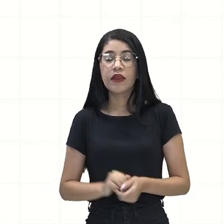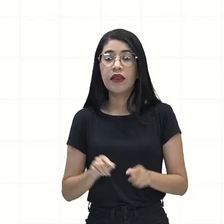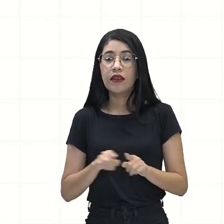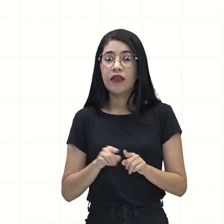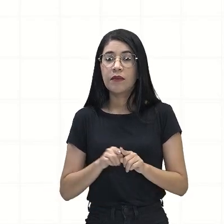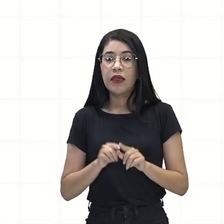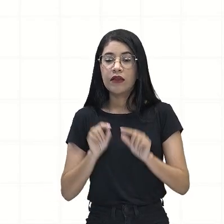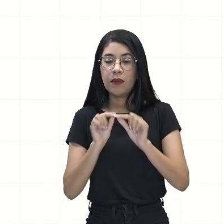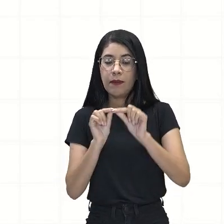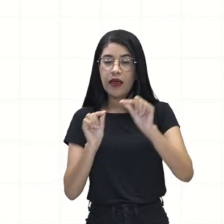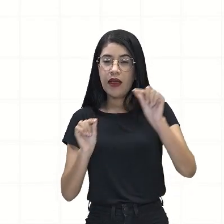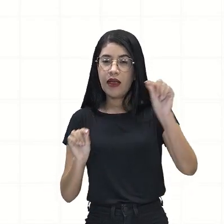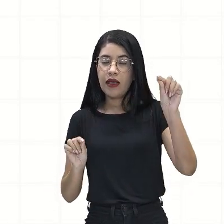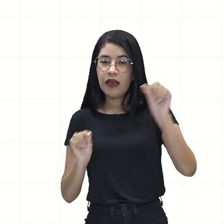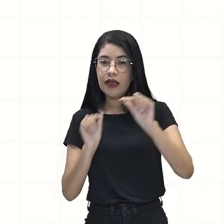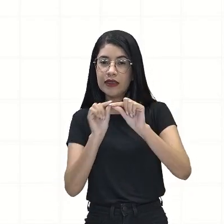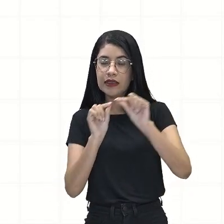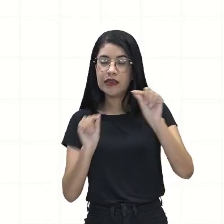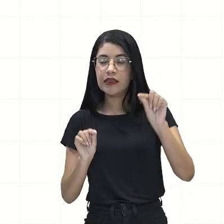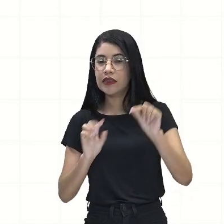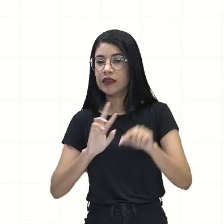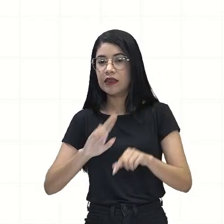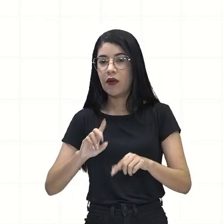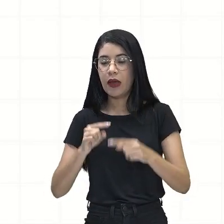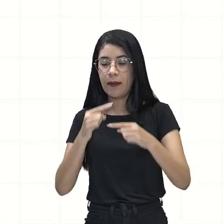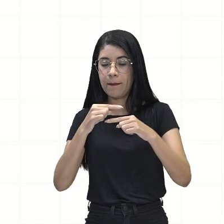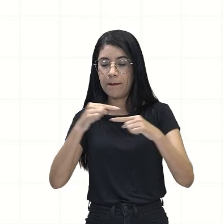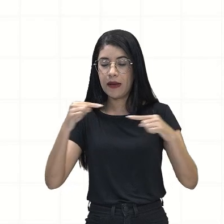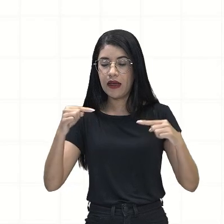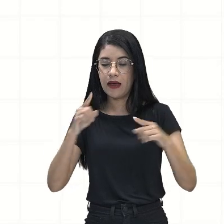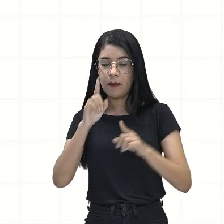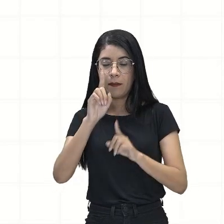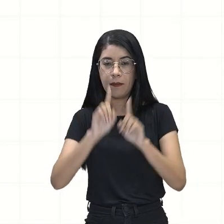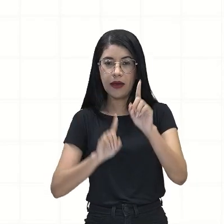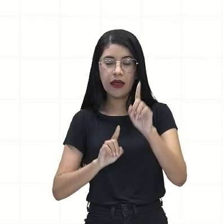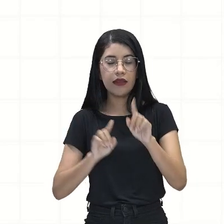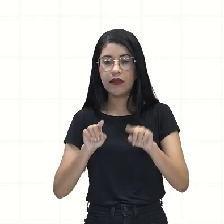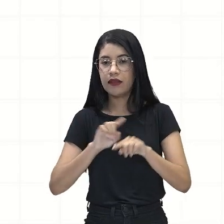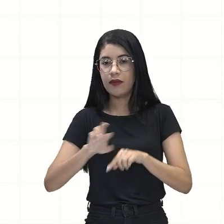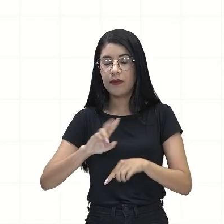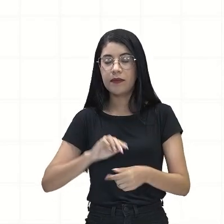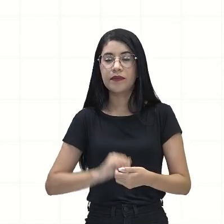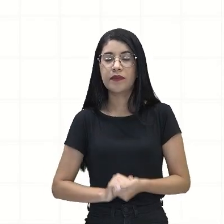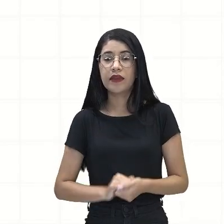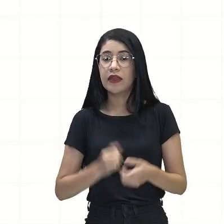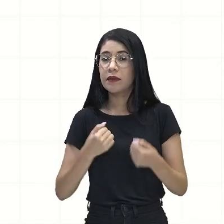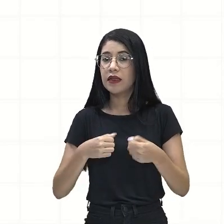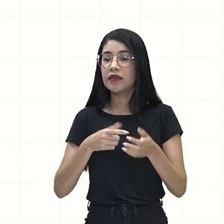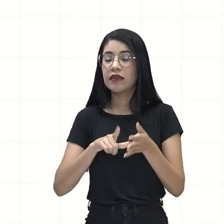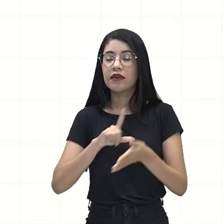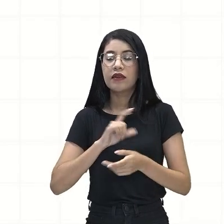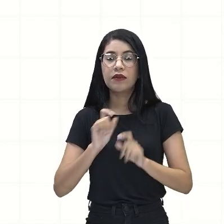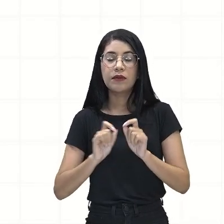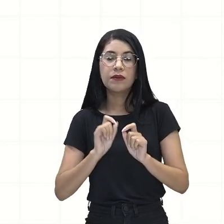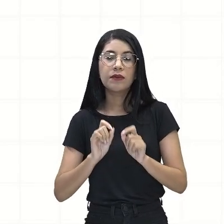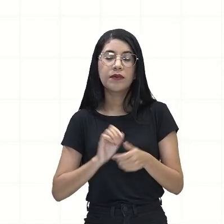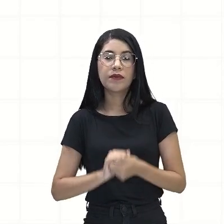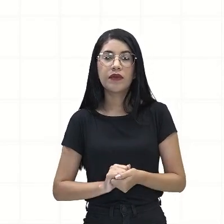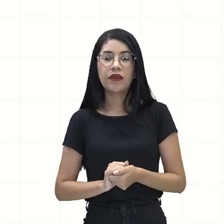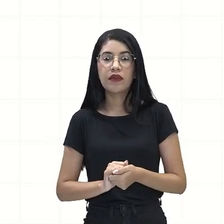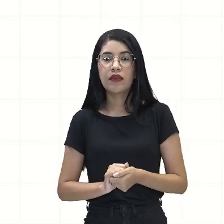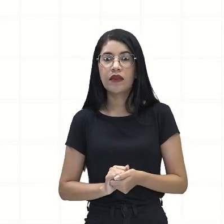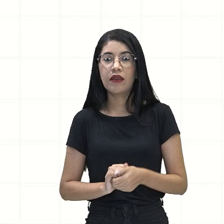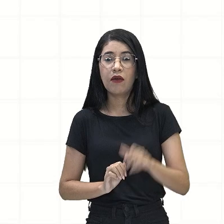uma distância que não está paralela a nenhum dos eixos, né? Então, o que eu vou fazer? Primeira coisa, destacar os